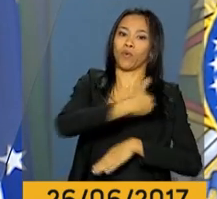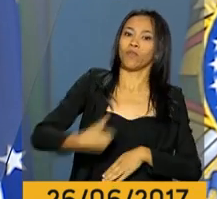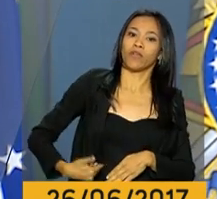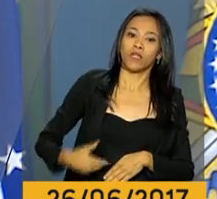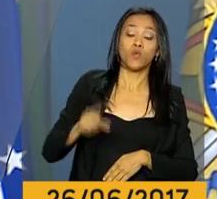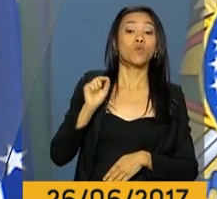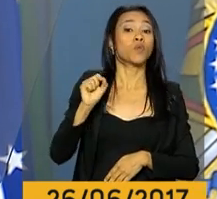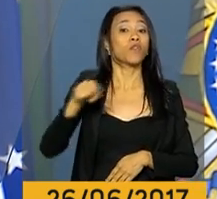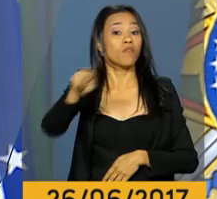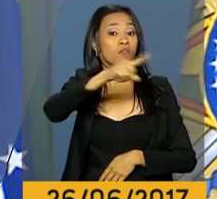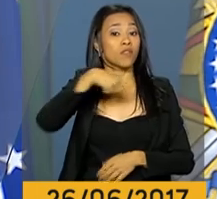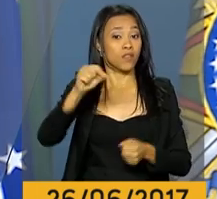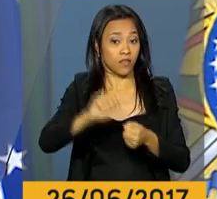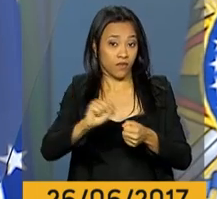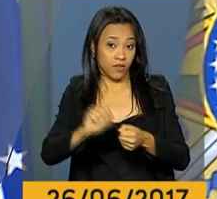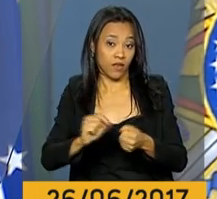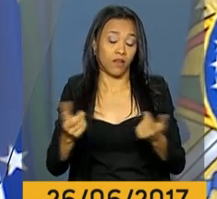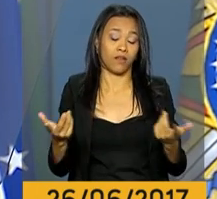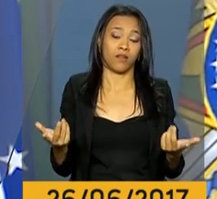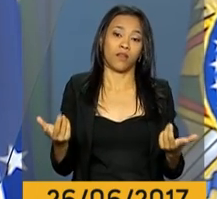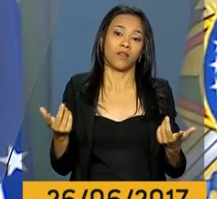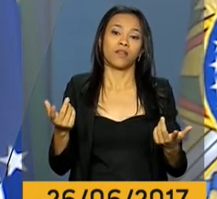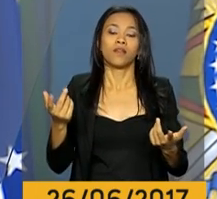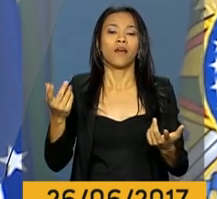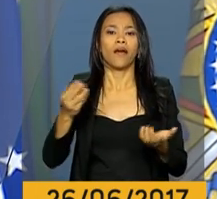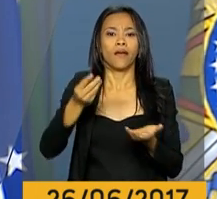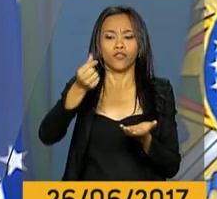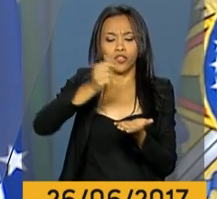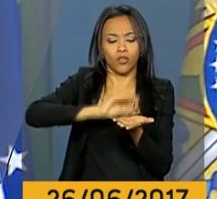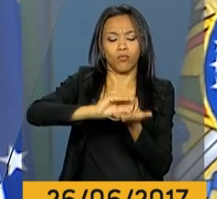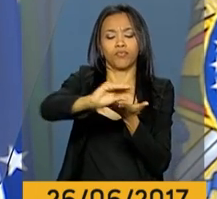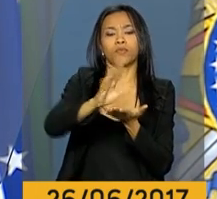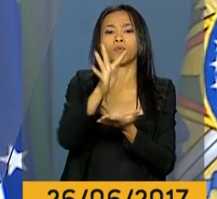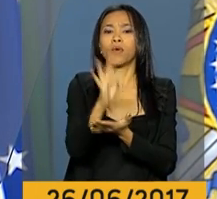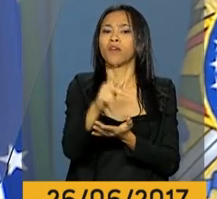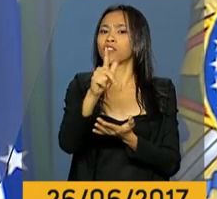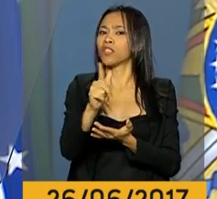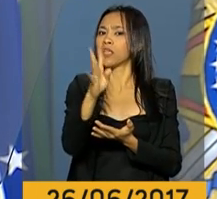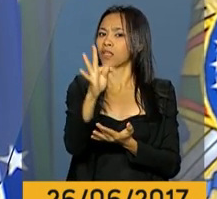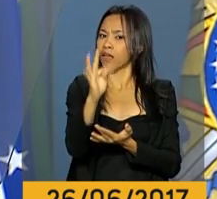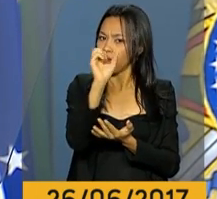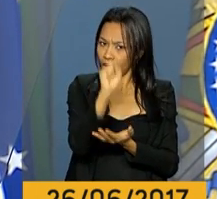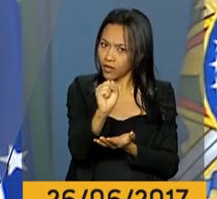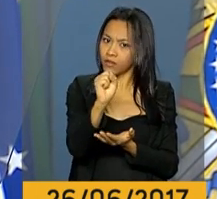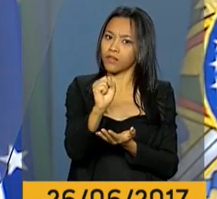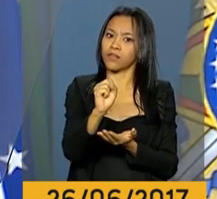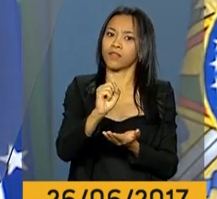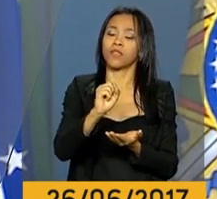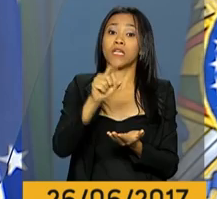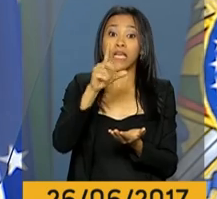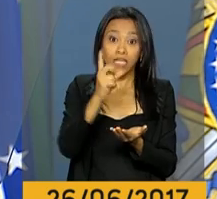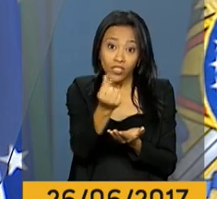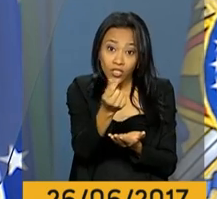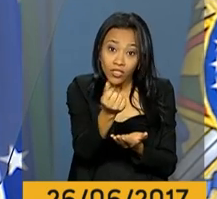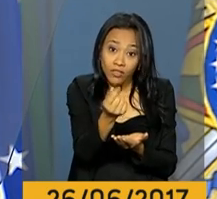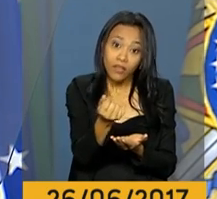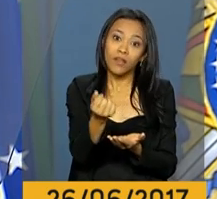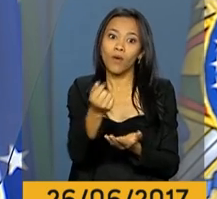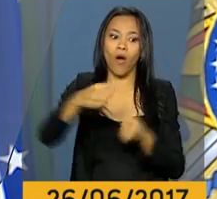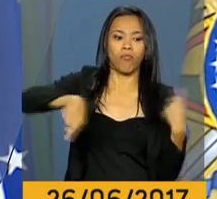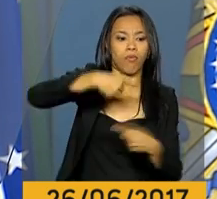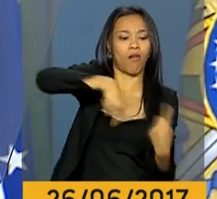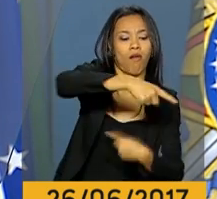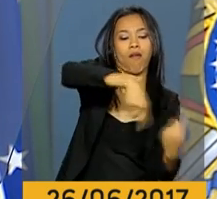Fizeram em matéria de liberação das verbas do fundo de garantia por tempo de serviço injetou na economia